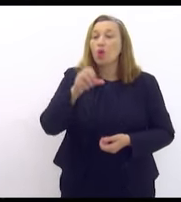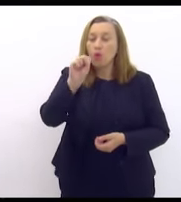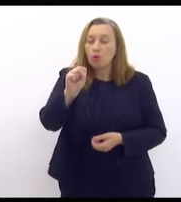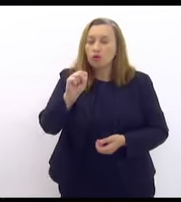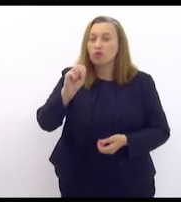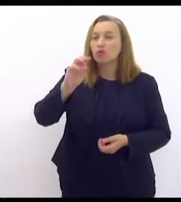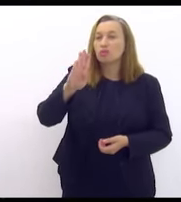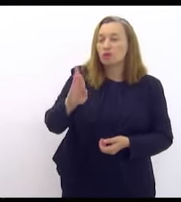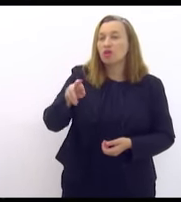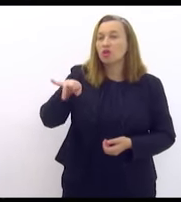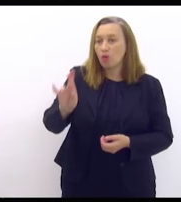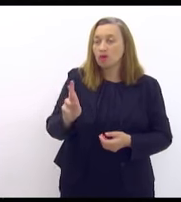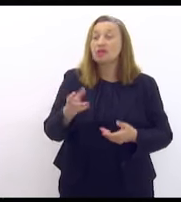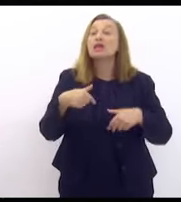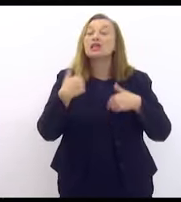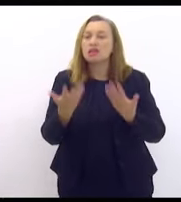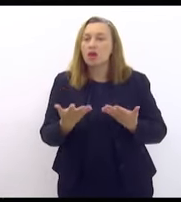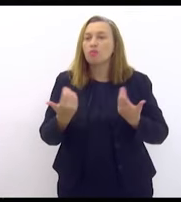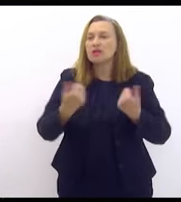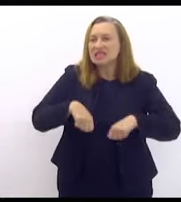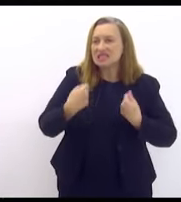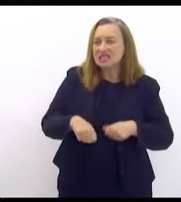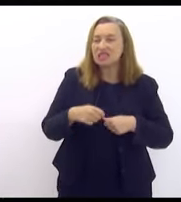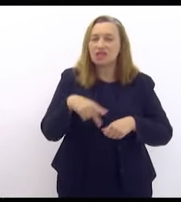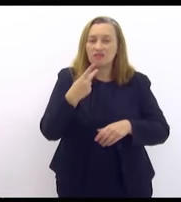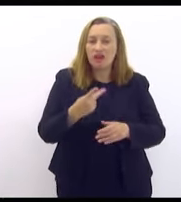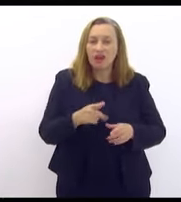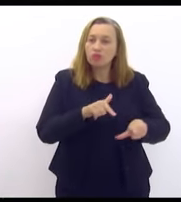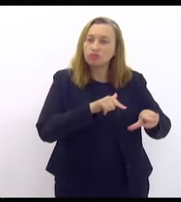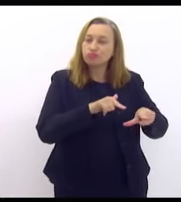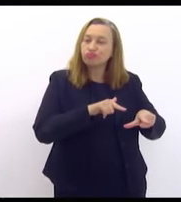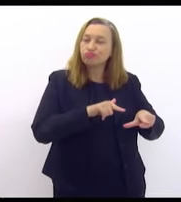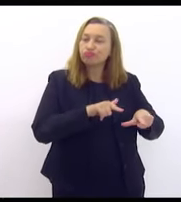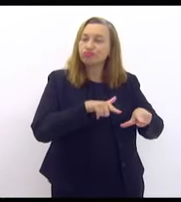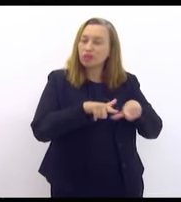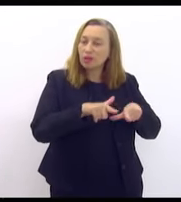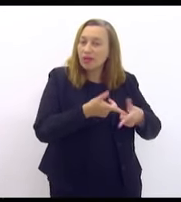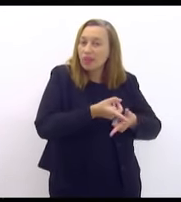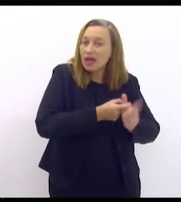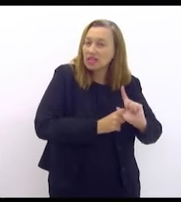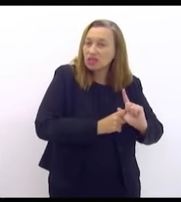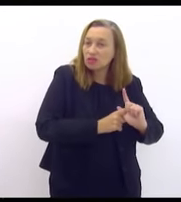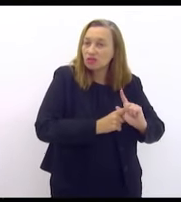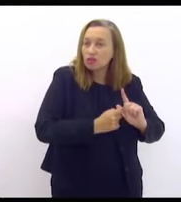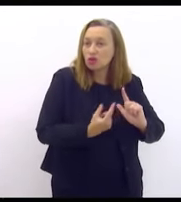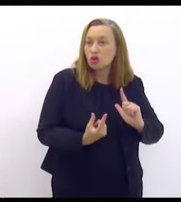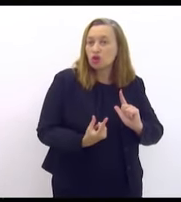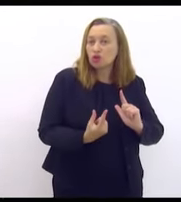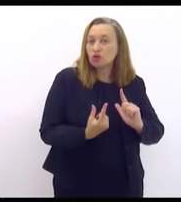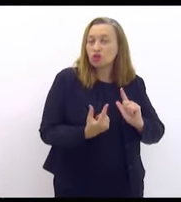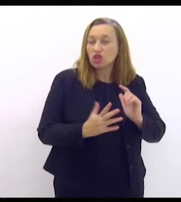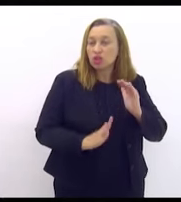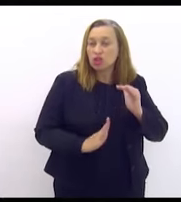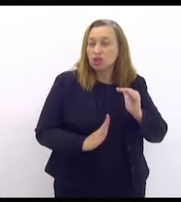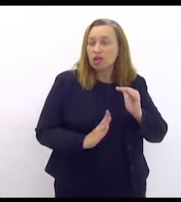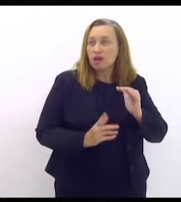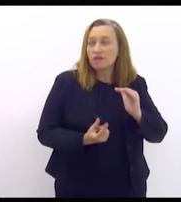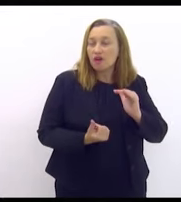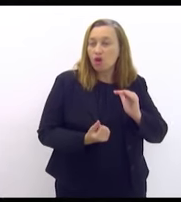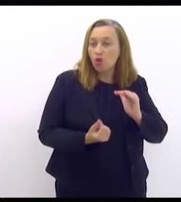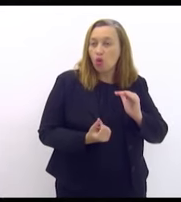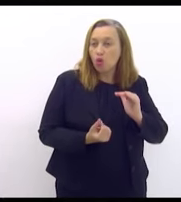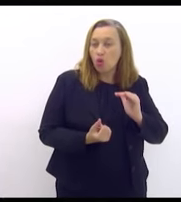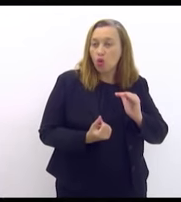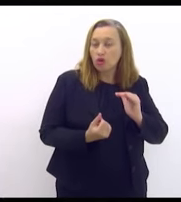que se diga que o serviço da dívida alcança o valor de 6 bilhões. E é preciso que